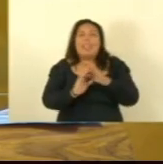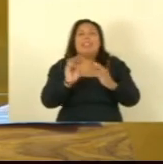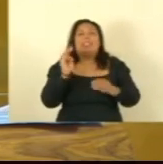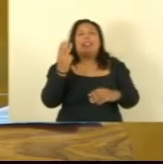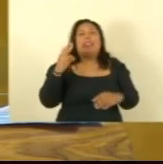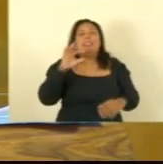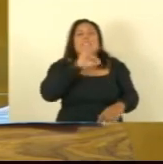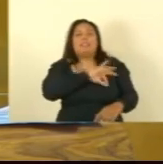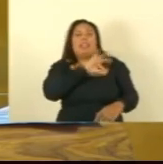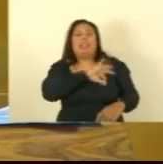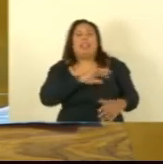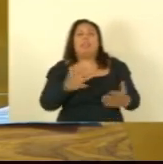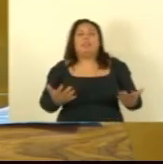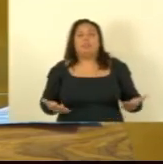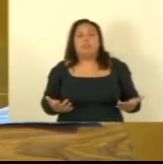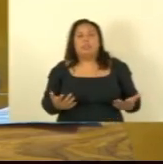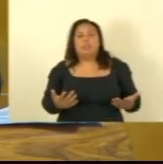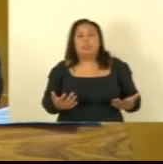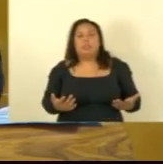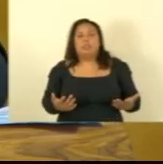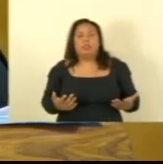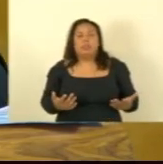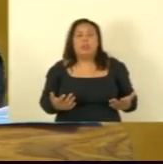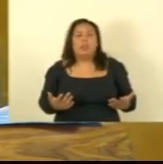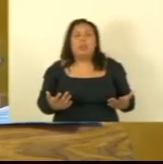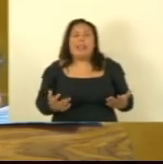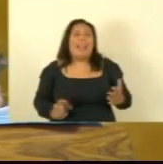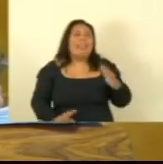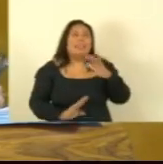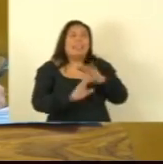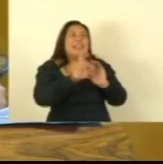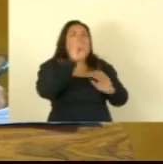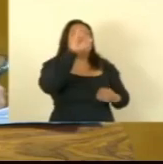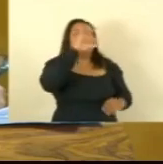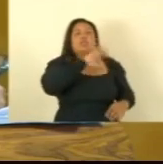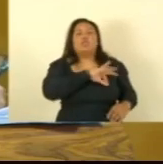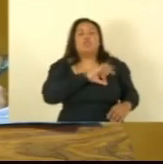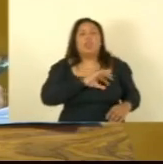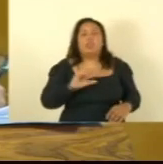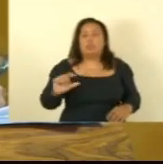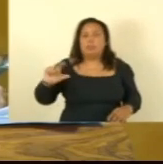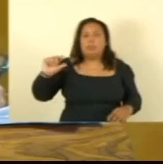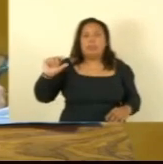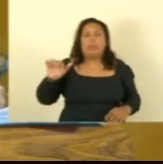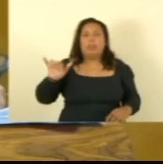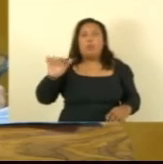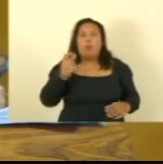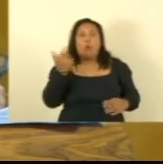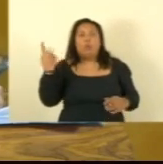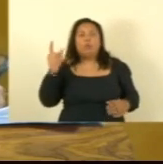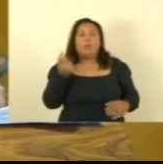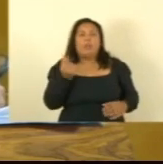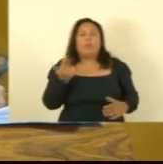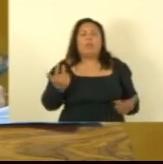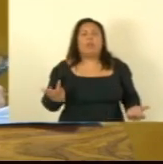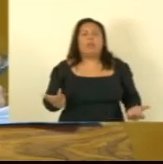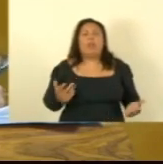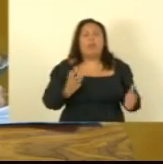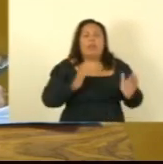mínimos, X, o que ganha até 5 salários mínimos, Y, e aí